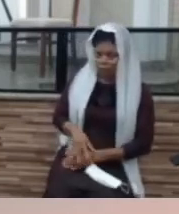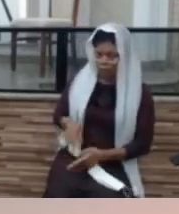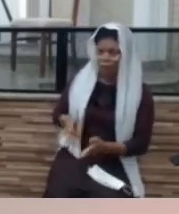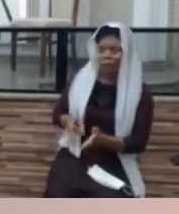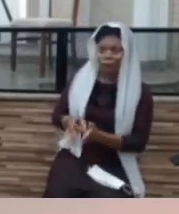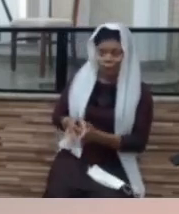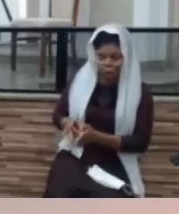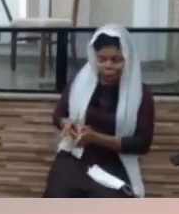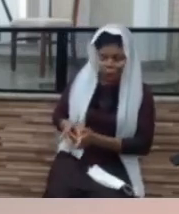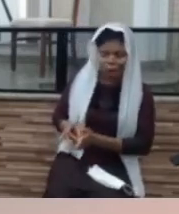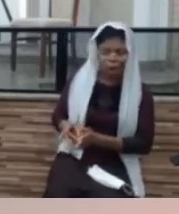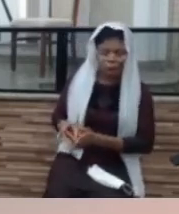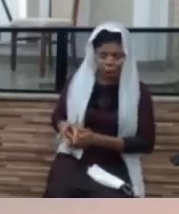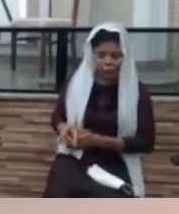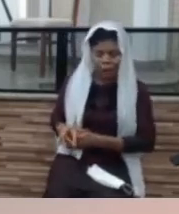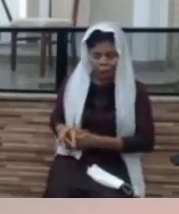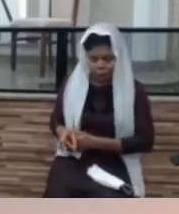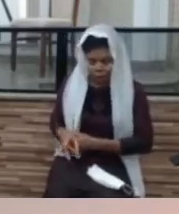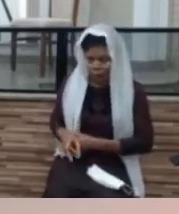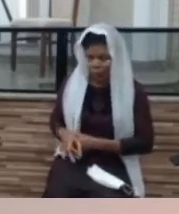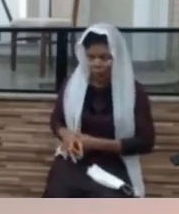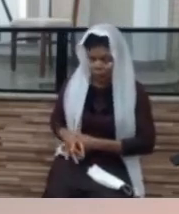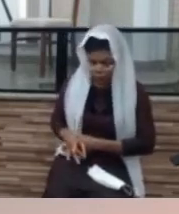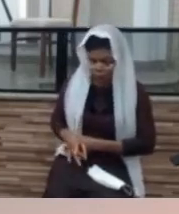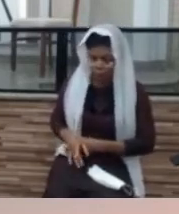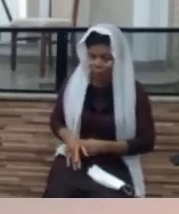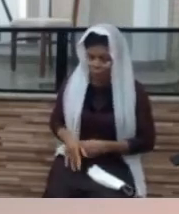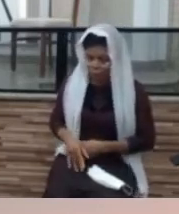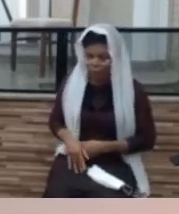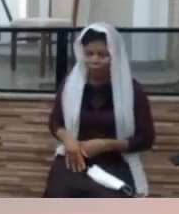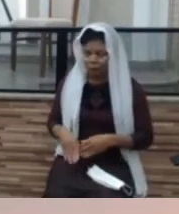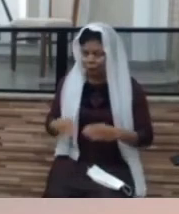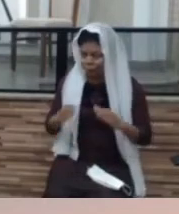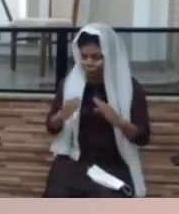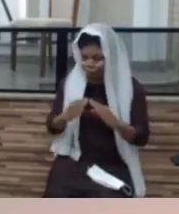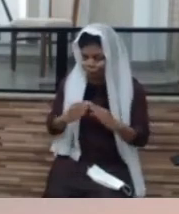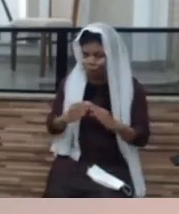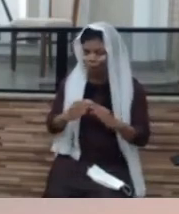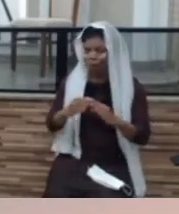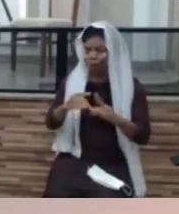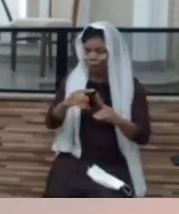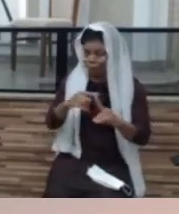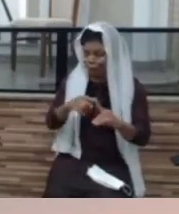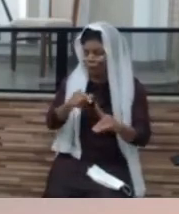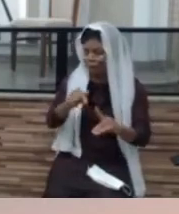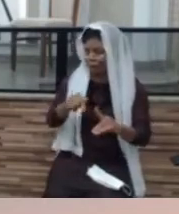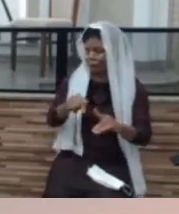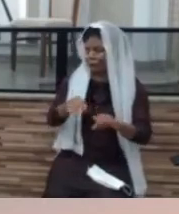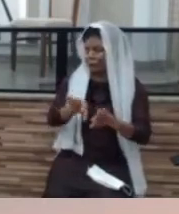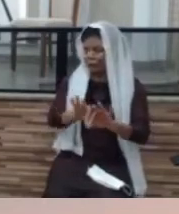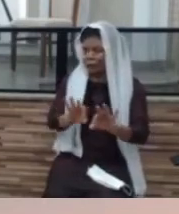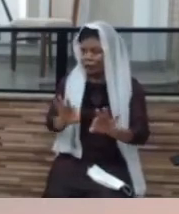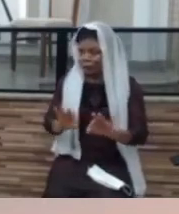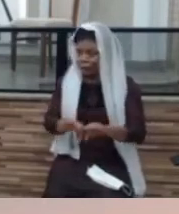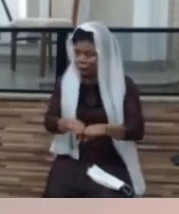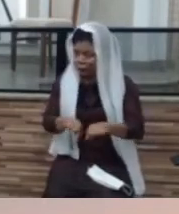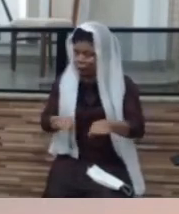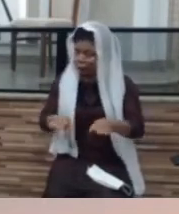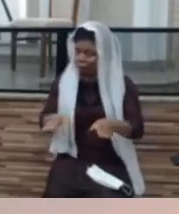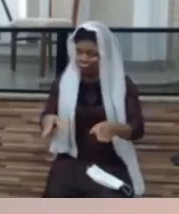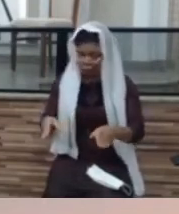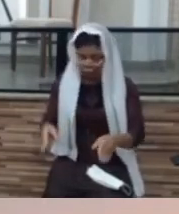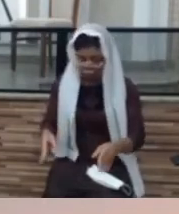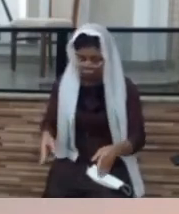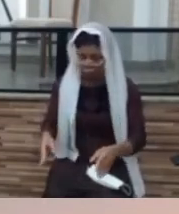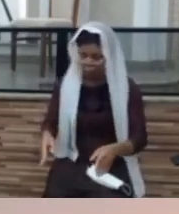fez de tudo contra a obra de Deus, estava morando dentro da igreja. Trouxe os móveis dele. Irmãos, eu estava